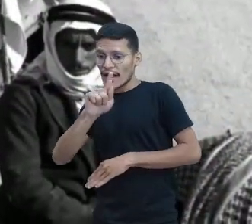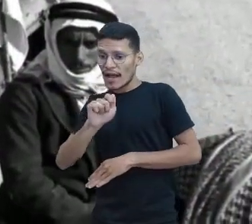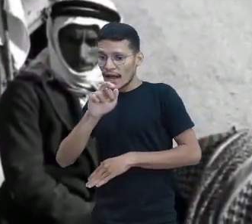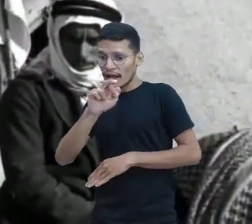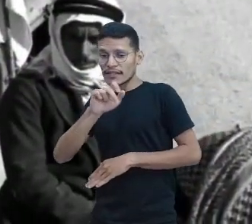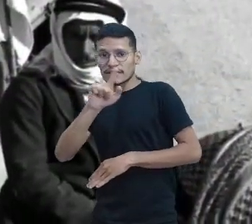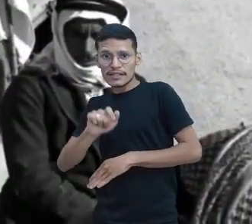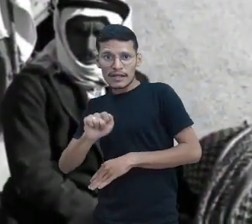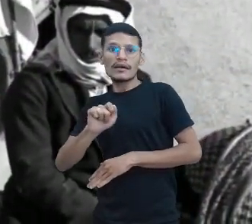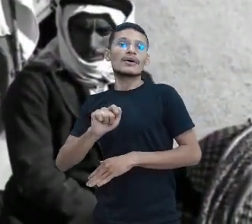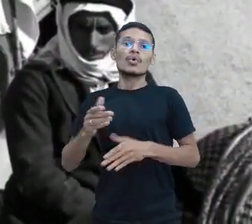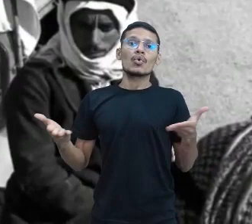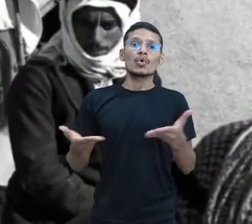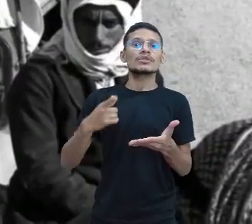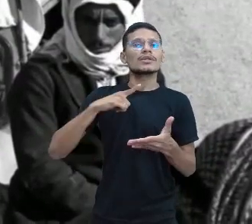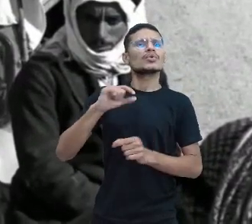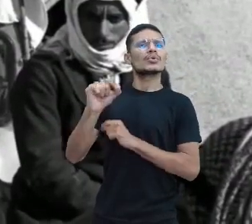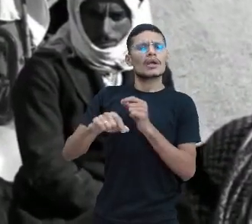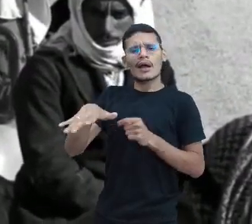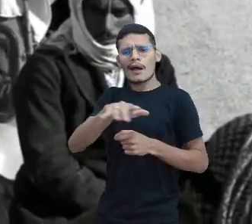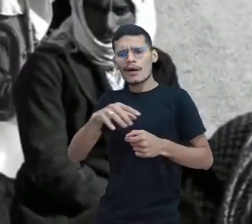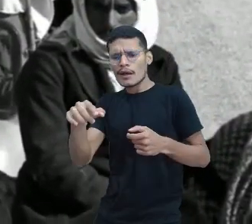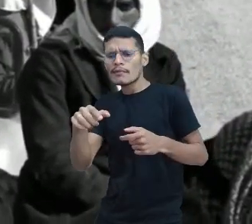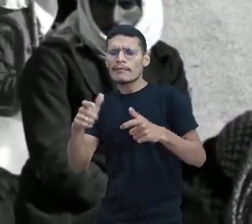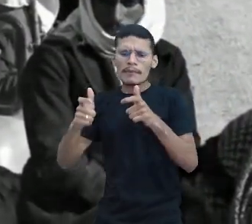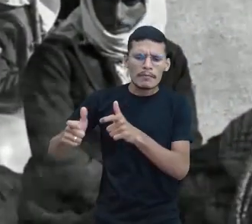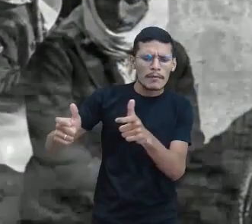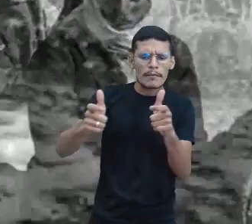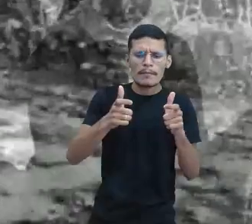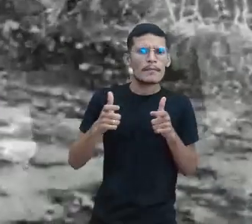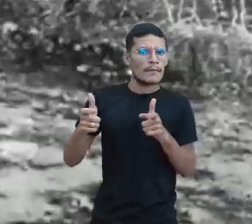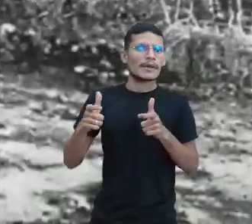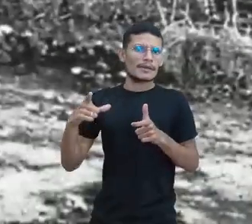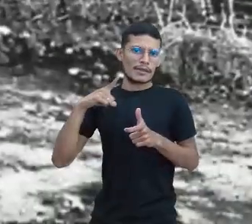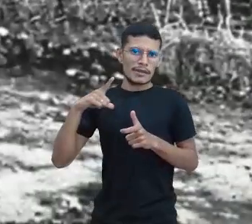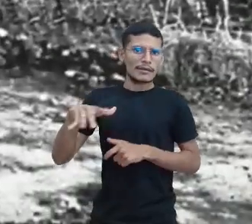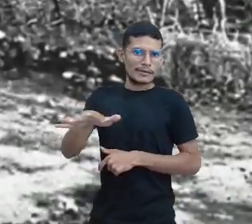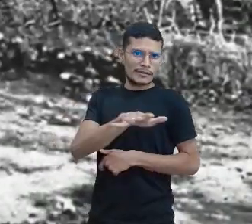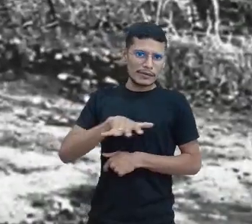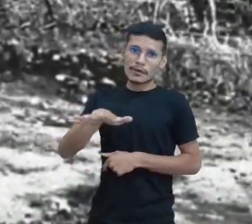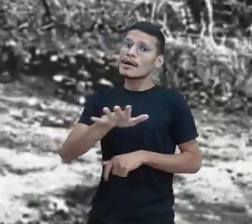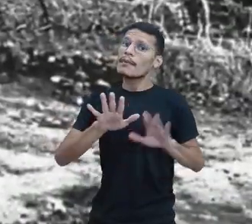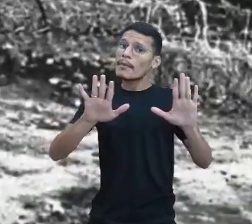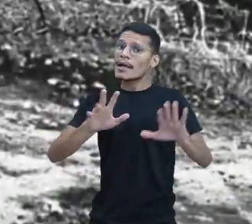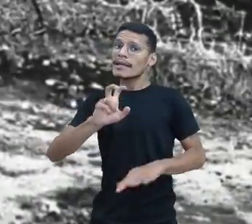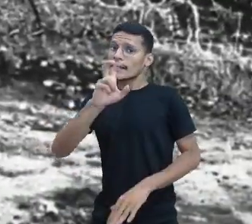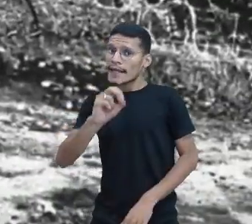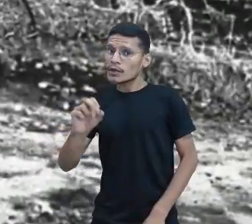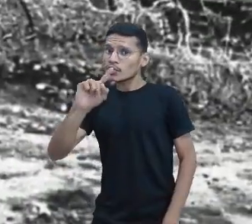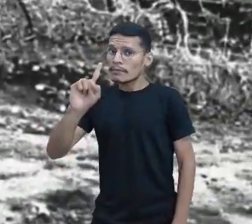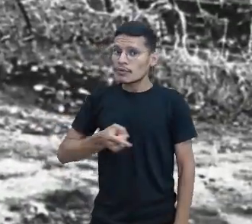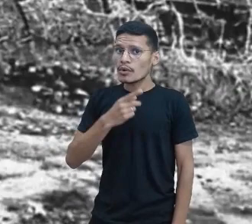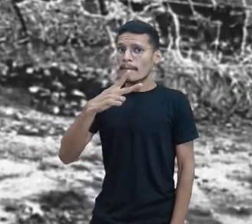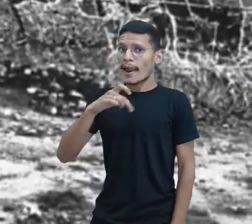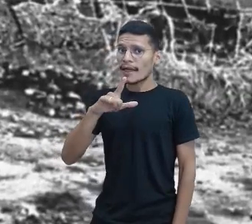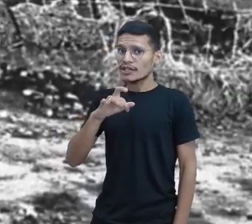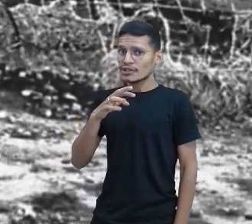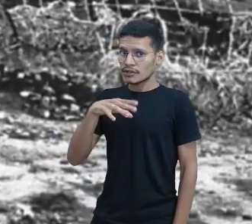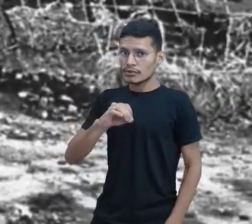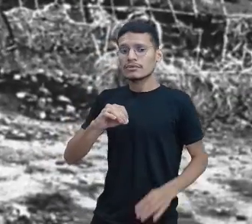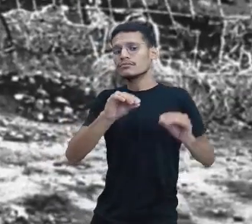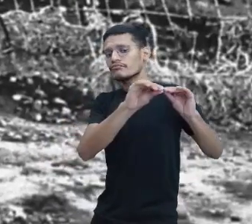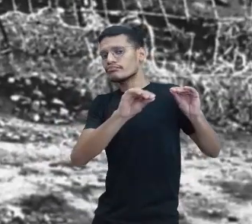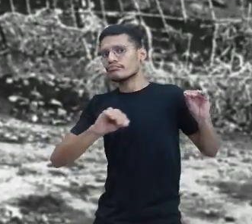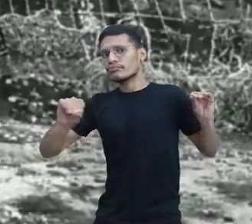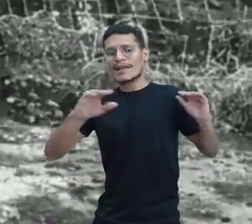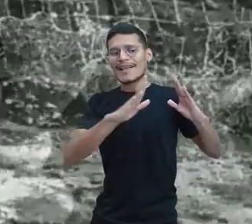incluindo Jerusalém Oriental, a Península do Sinai e as colinas de Golã. Ao menos 500 mil palestinos foram deslocados de suas